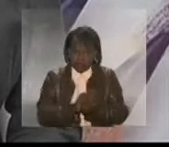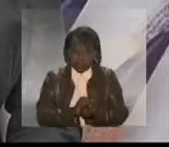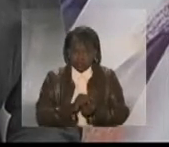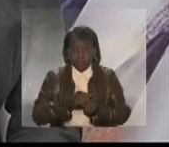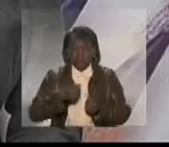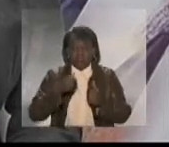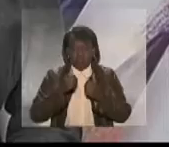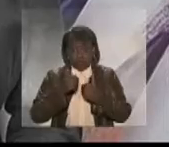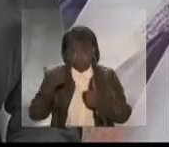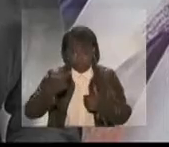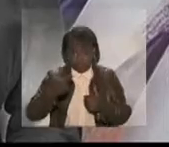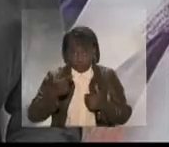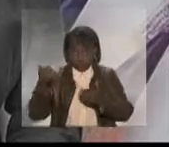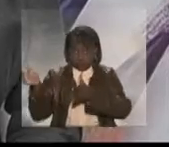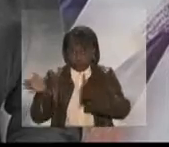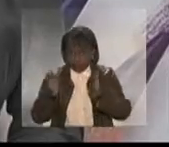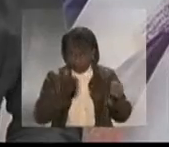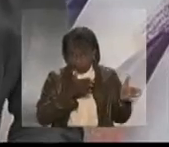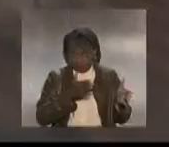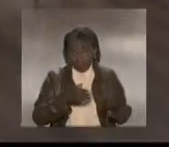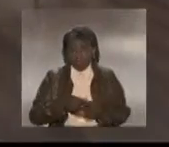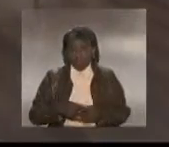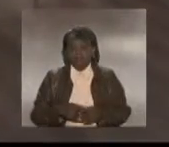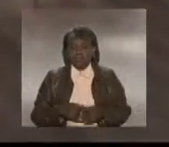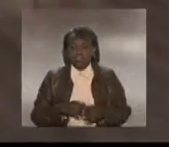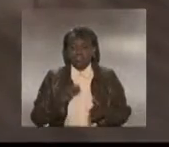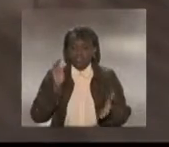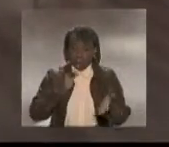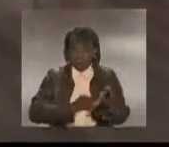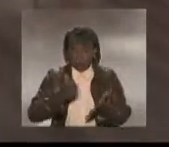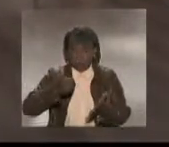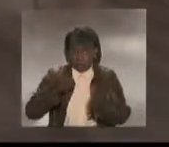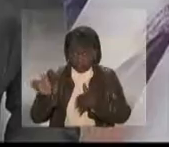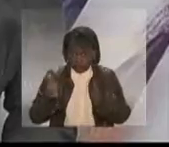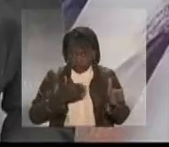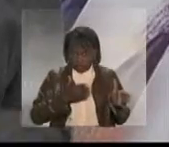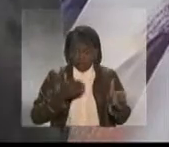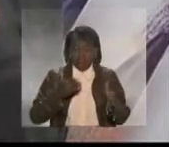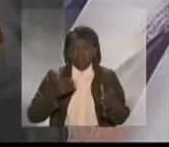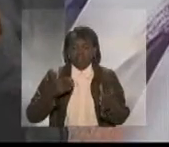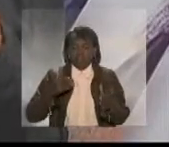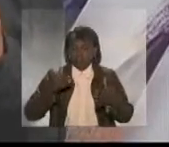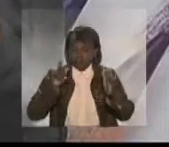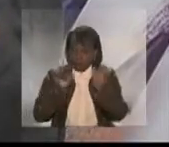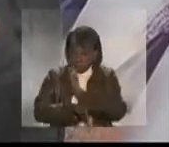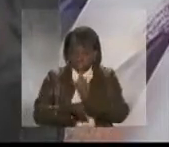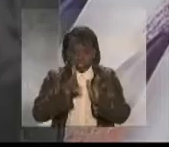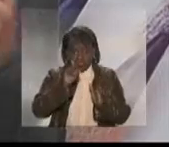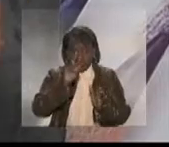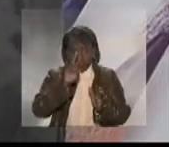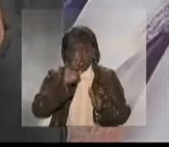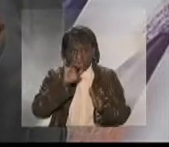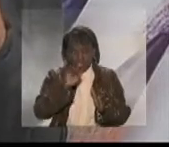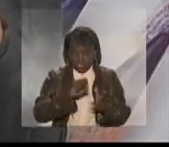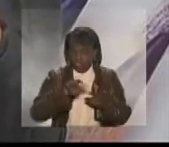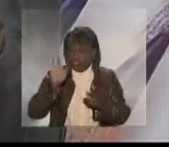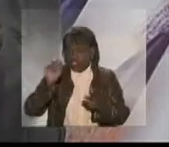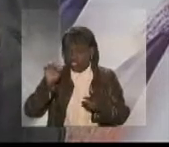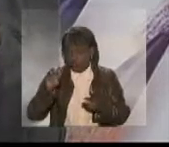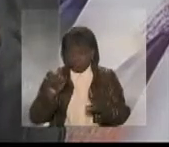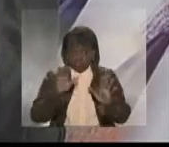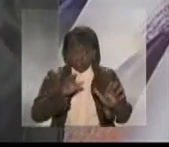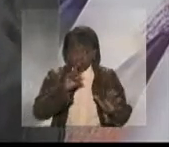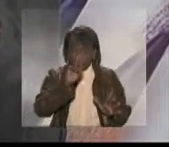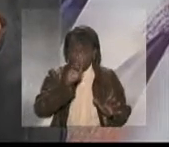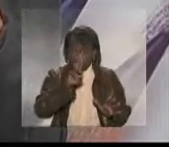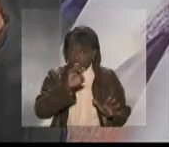gente, este é o segundo bloco do Educação. E no finalzinho do primeiro bloco eu fiz uma pergunta para a Fátima e para a Doris, mas a Doris não